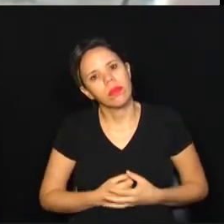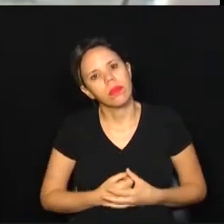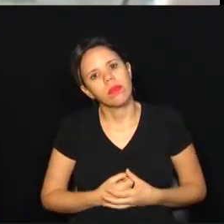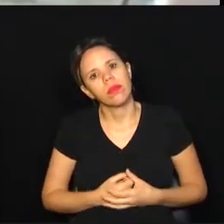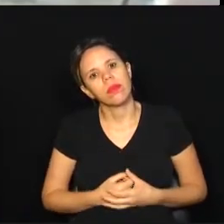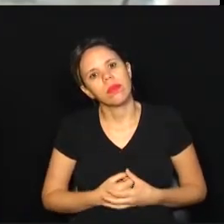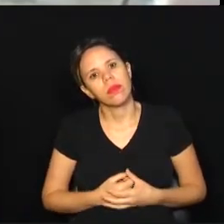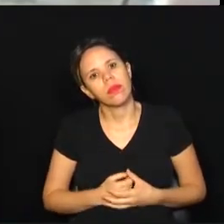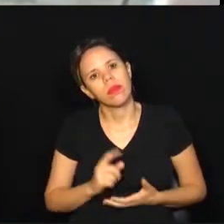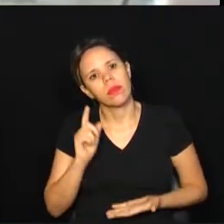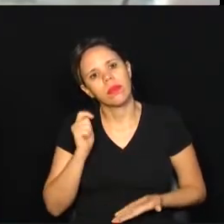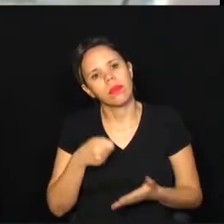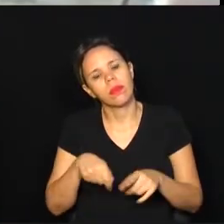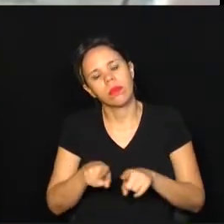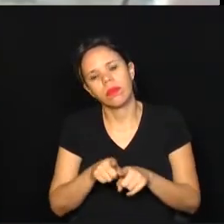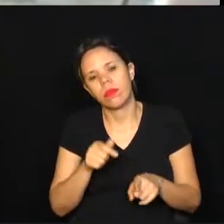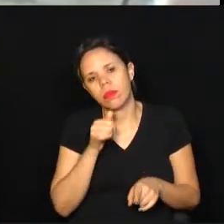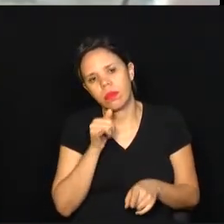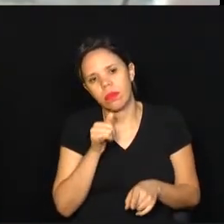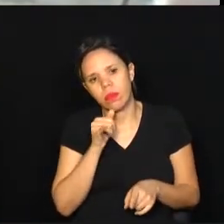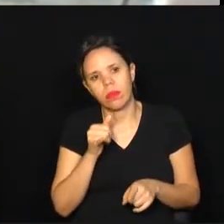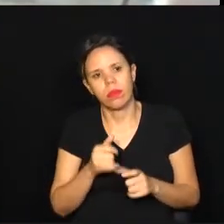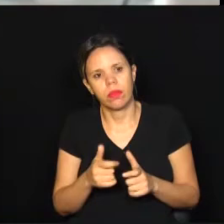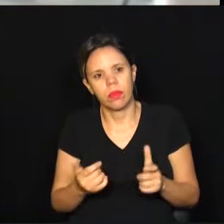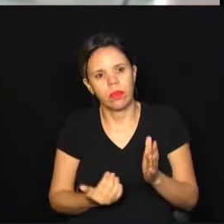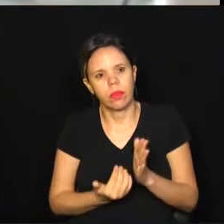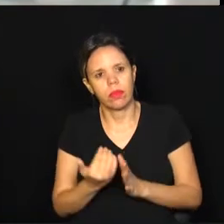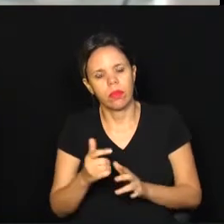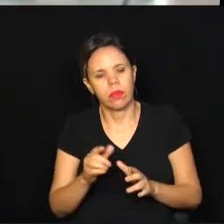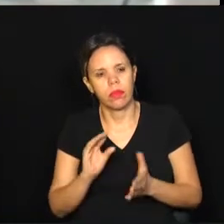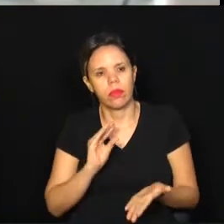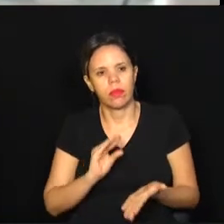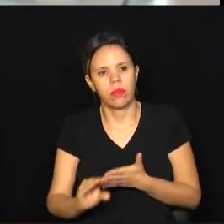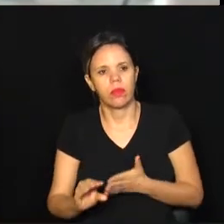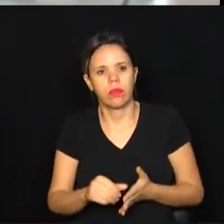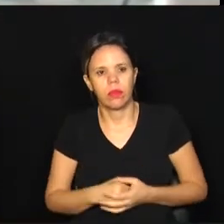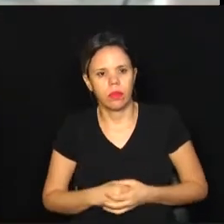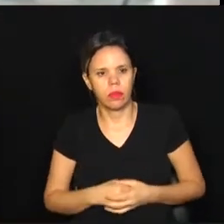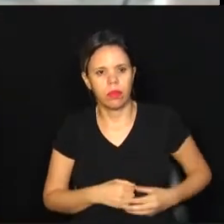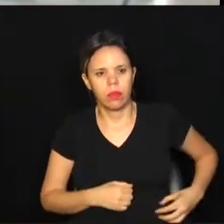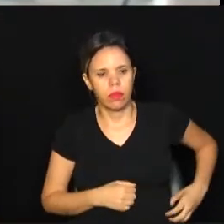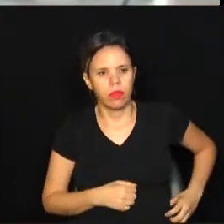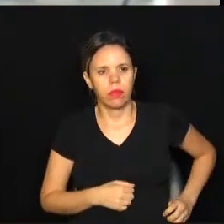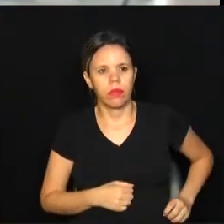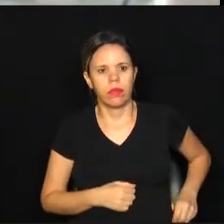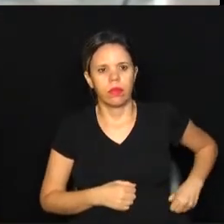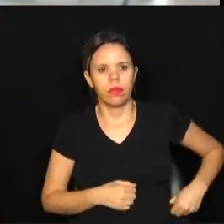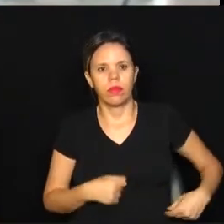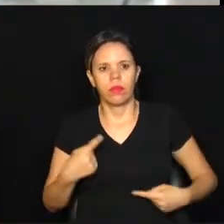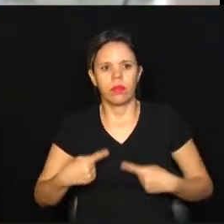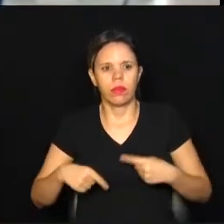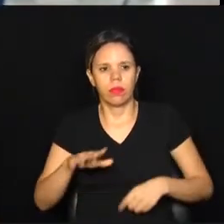a decisão dos grandes investimentos, da grande política,